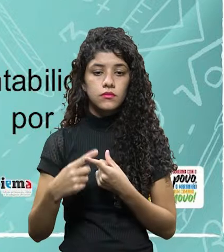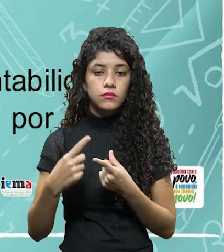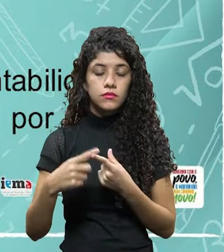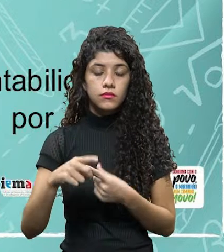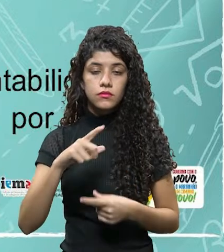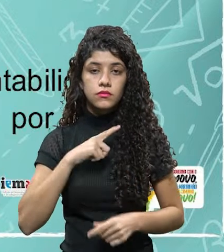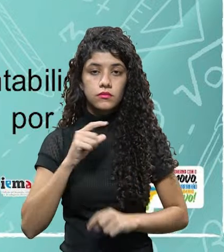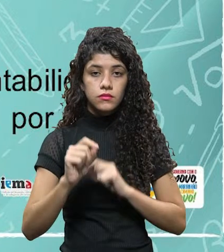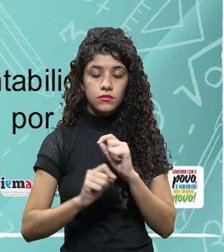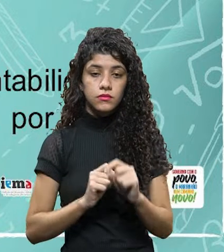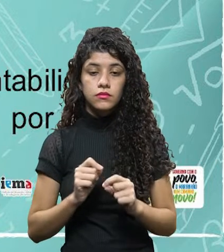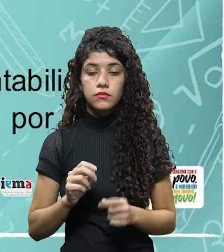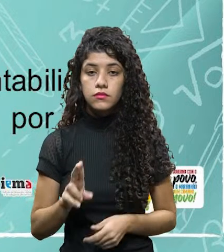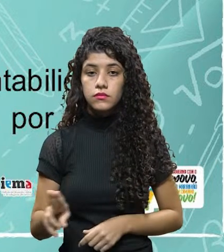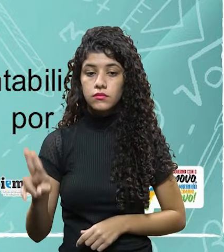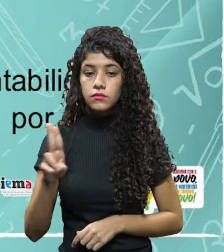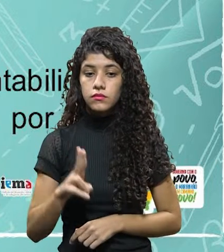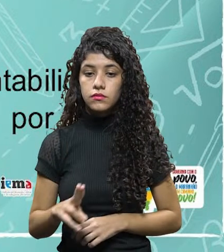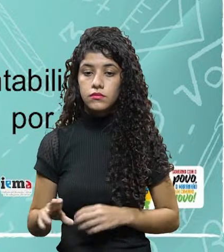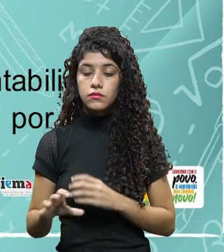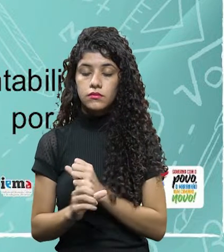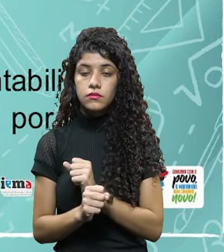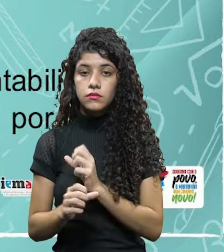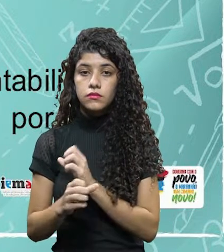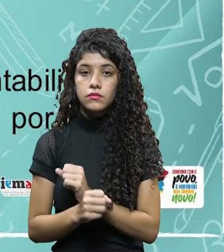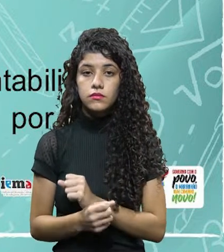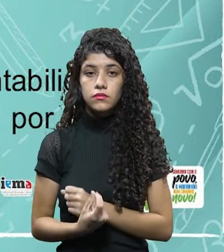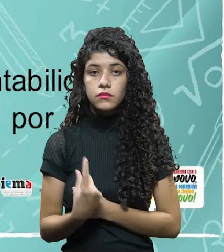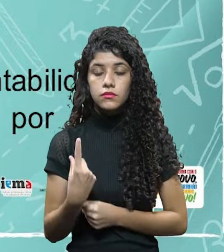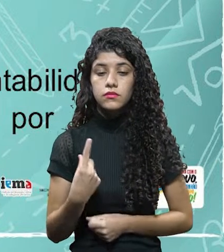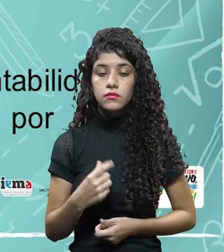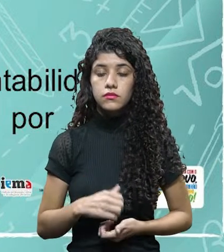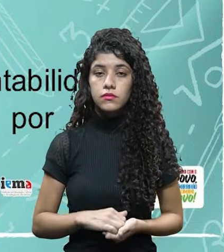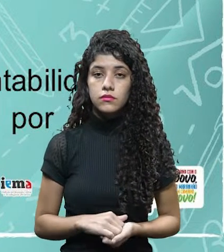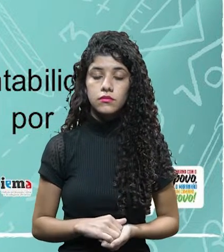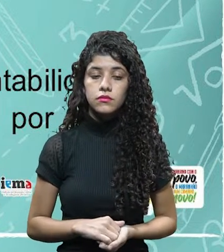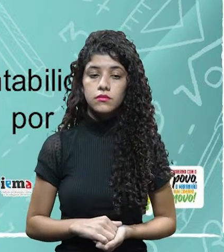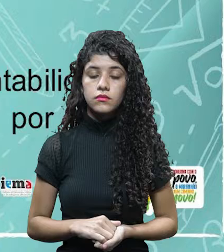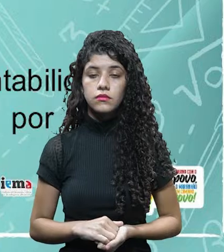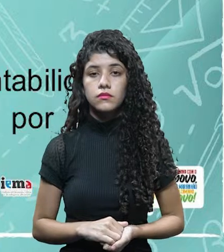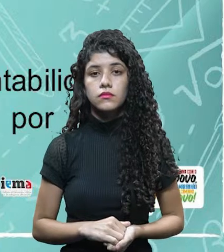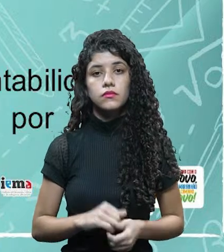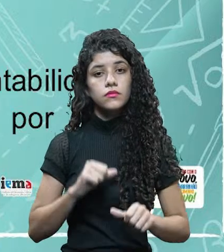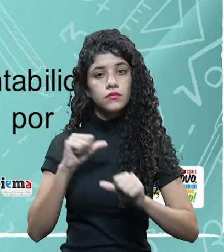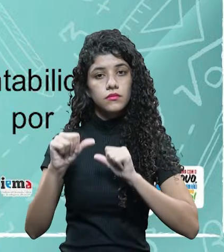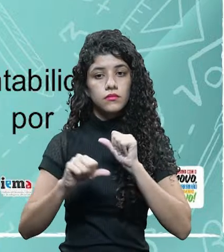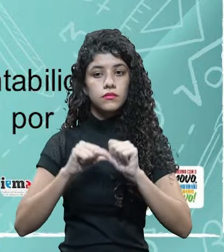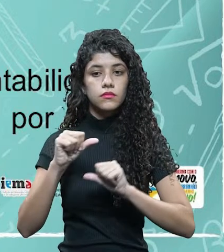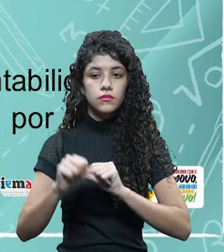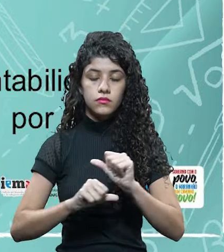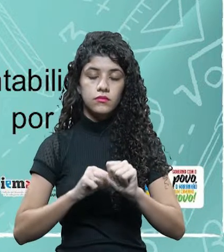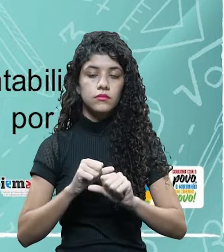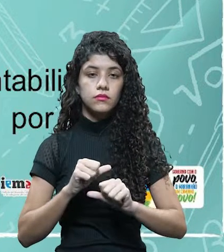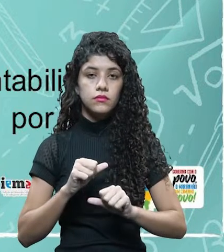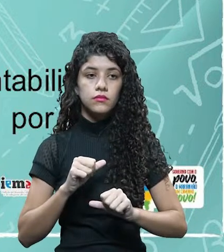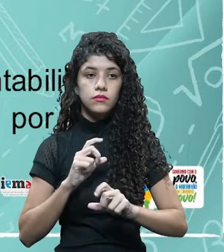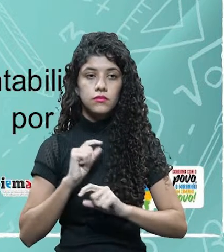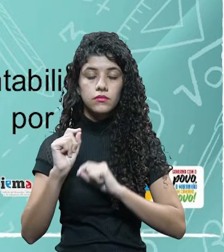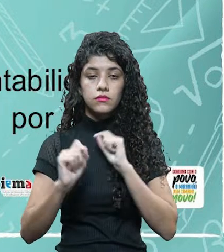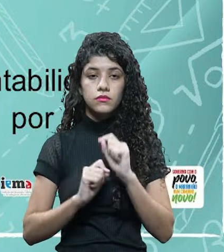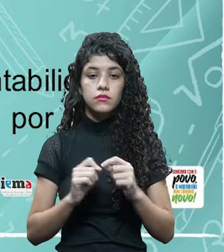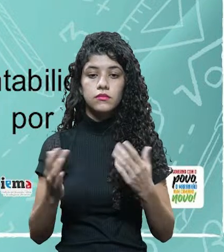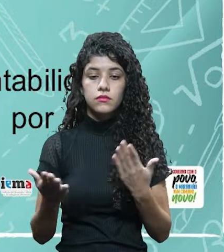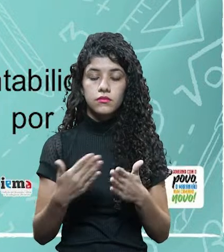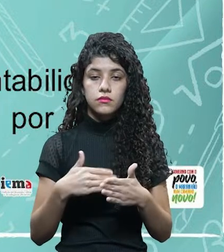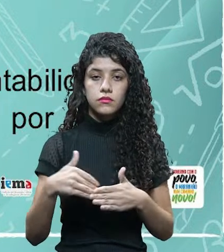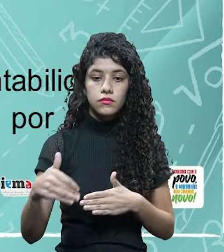crédito e funcionam como as ações contábeis, uma vez que o ato de debitar e creditar altera os saldos das